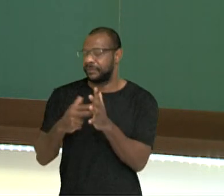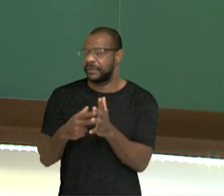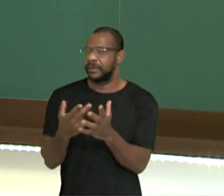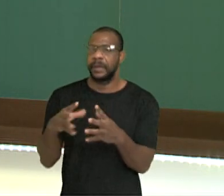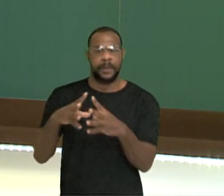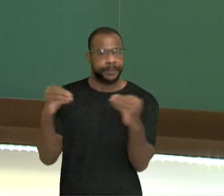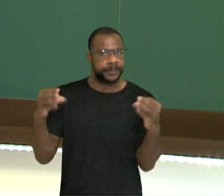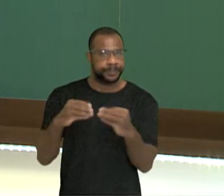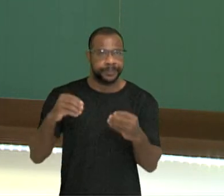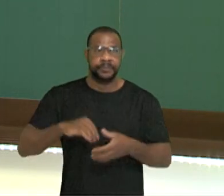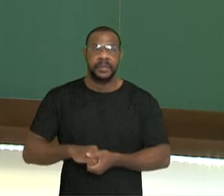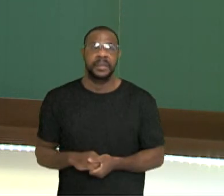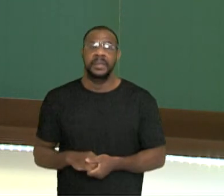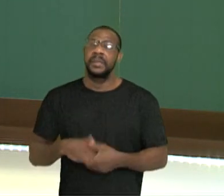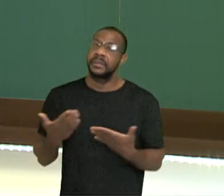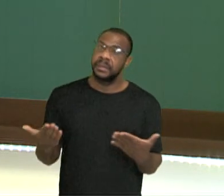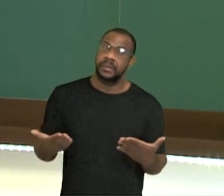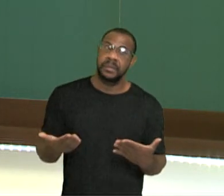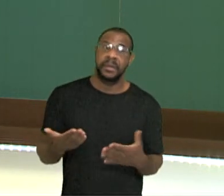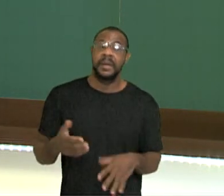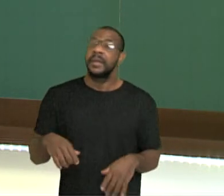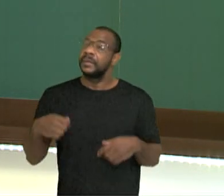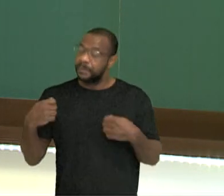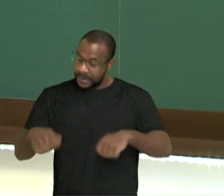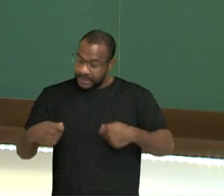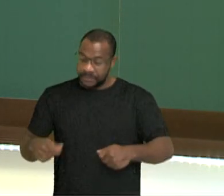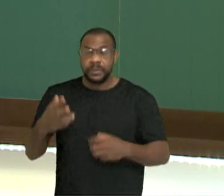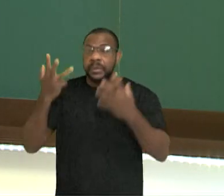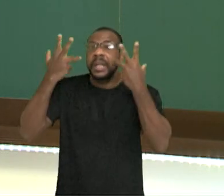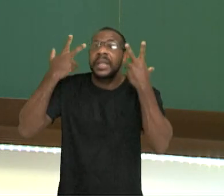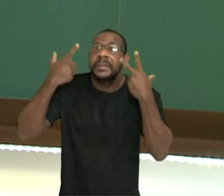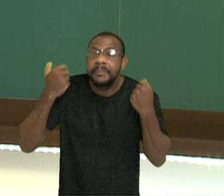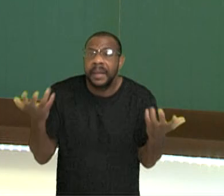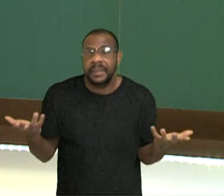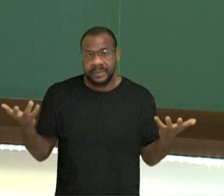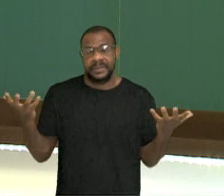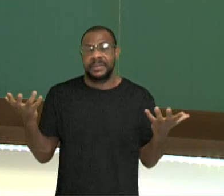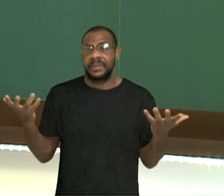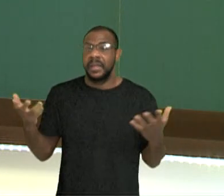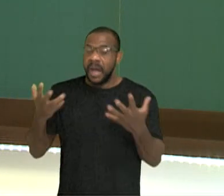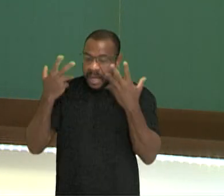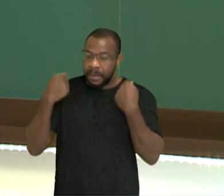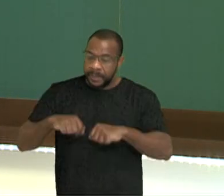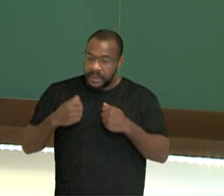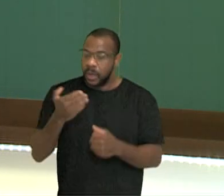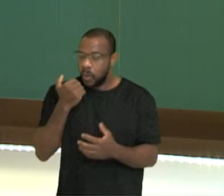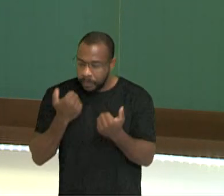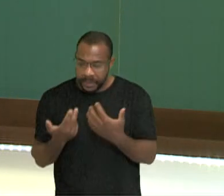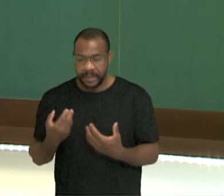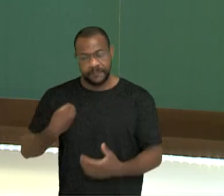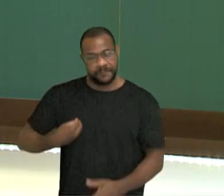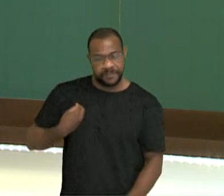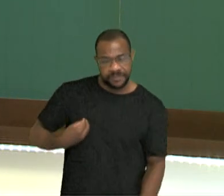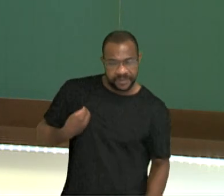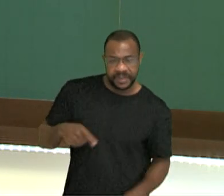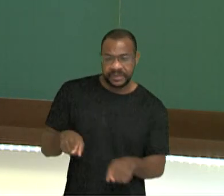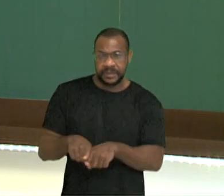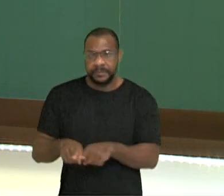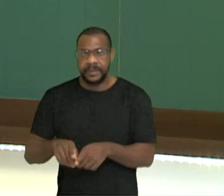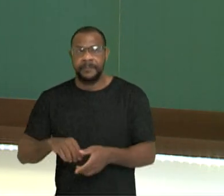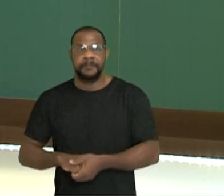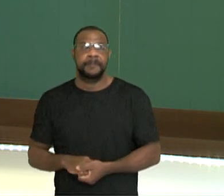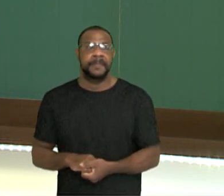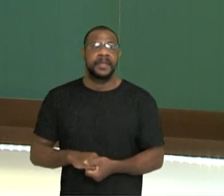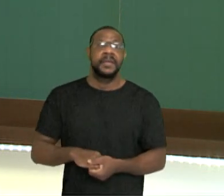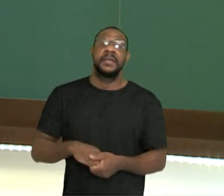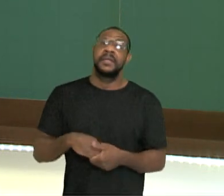porque ali o animal vai ter o seu alimento preservado e vai poder sobreviver. Além da questão da caça, é uma questão que